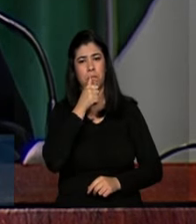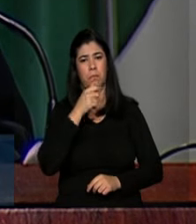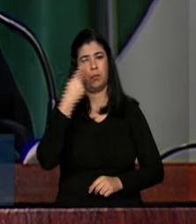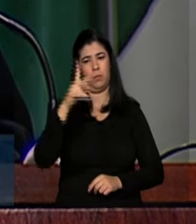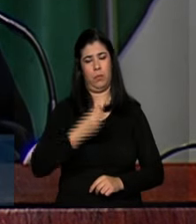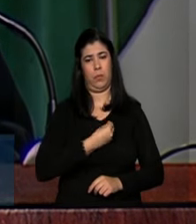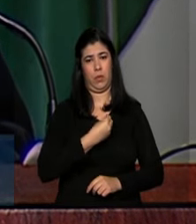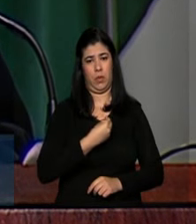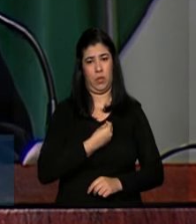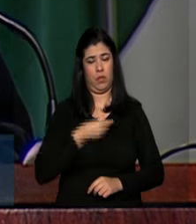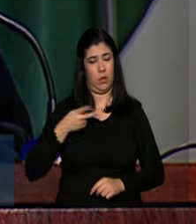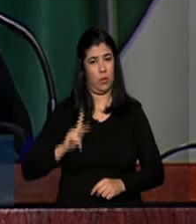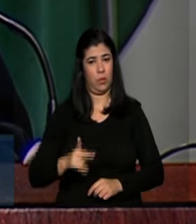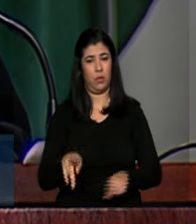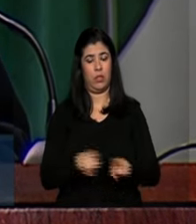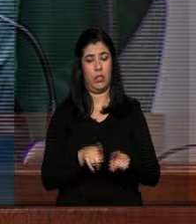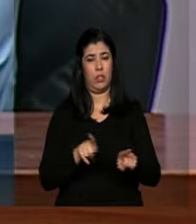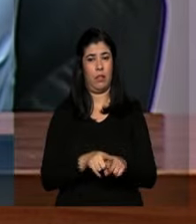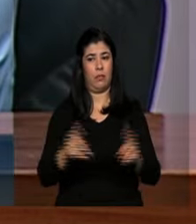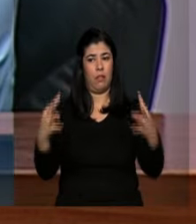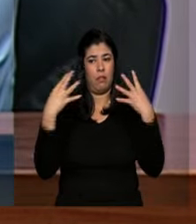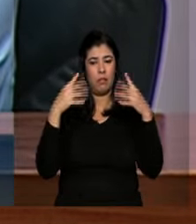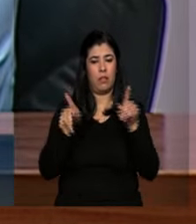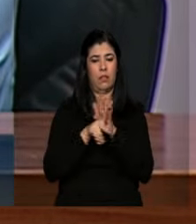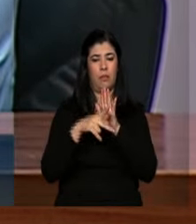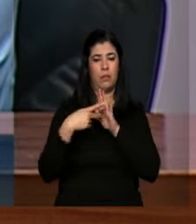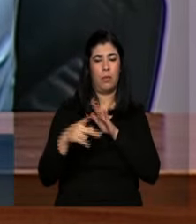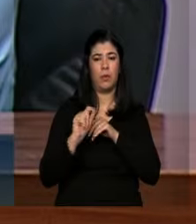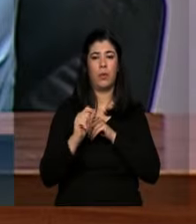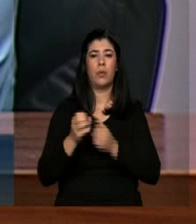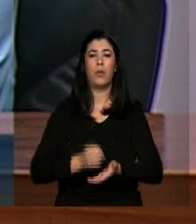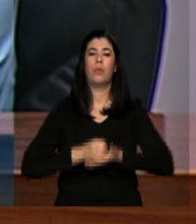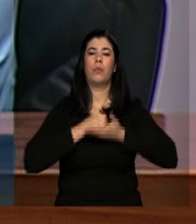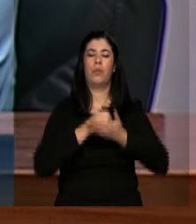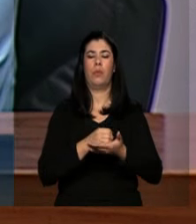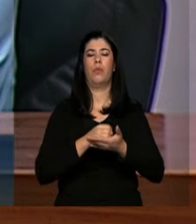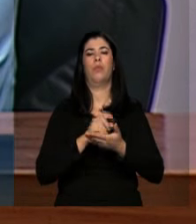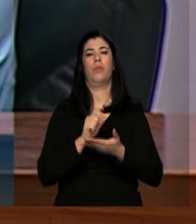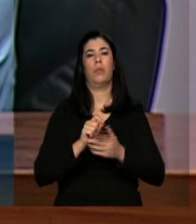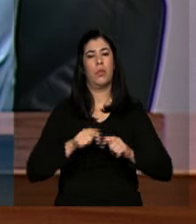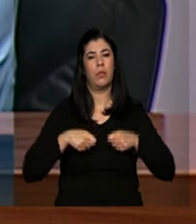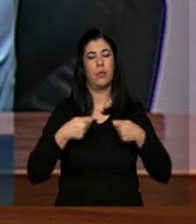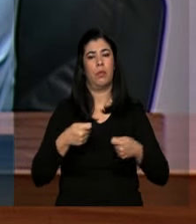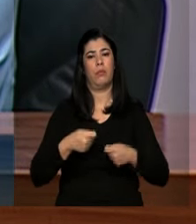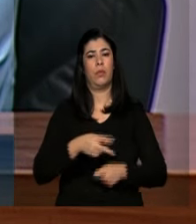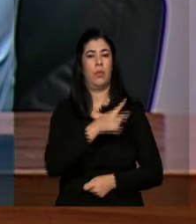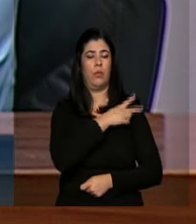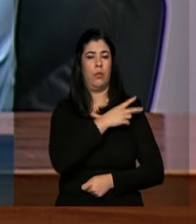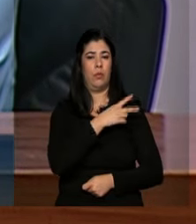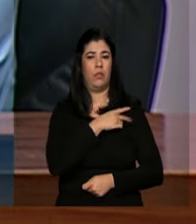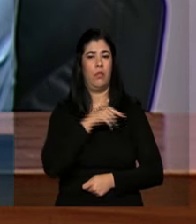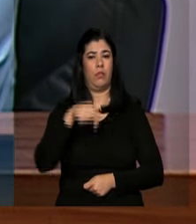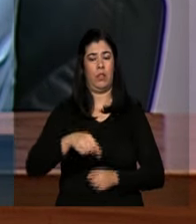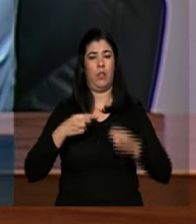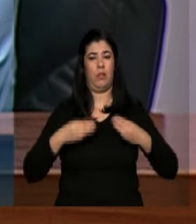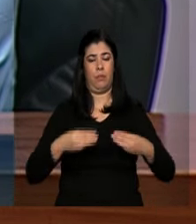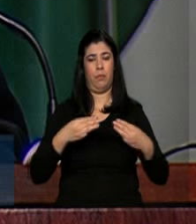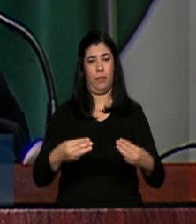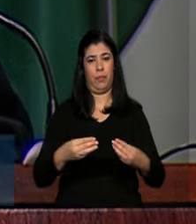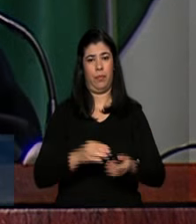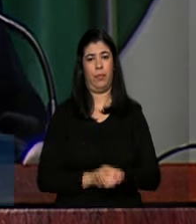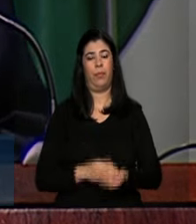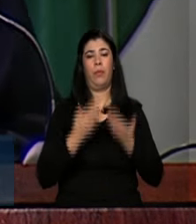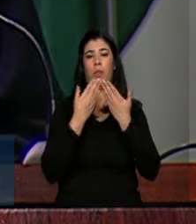pessoal, continuarão a contar com a atenção e o apoio e o empenho das chefias da Casa.